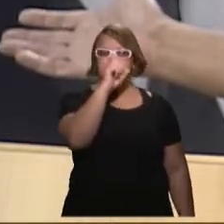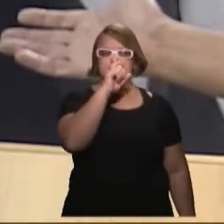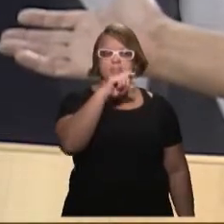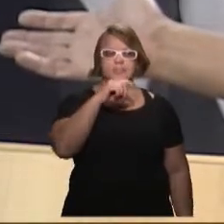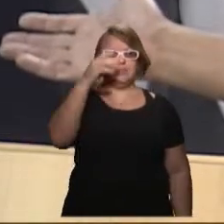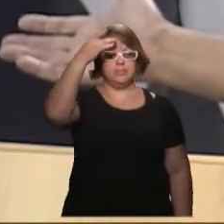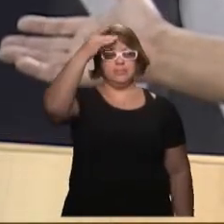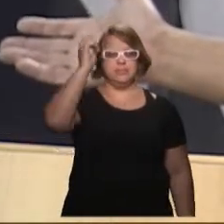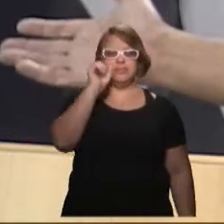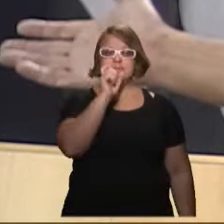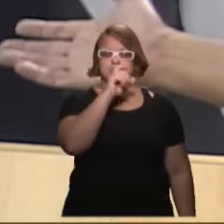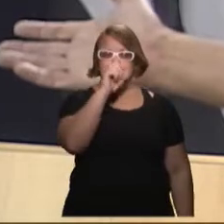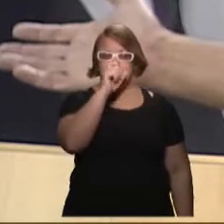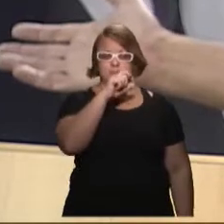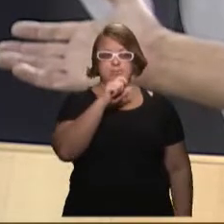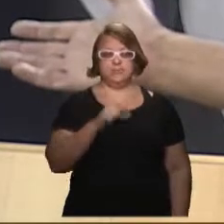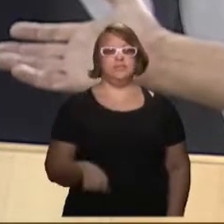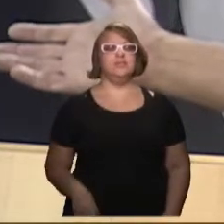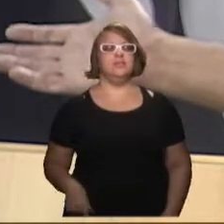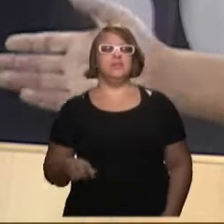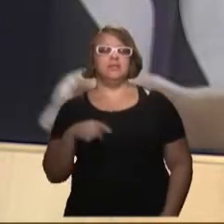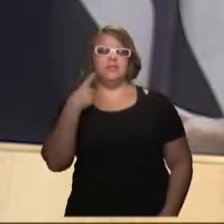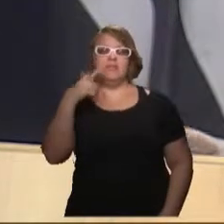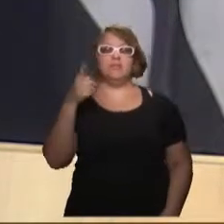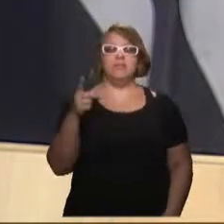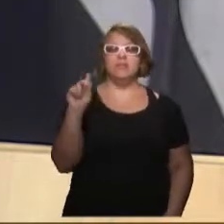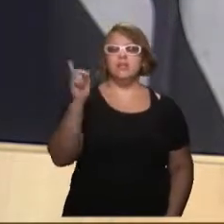não tem carteira assinada.